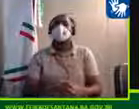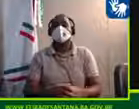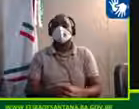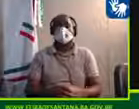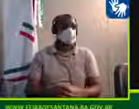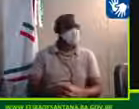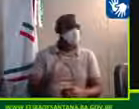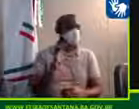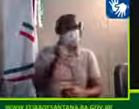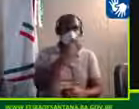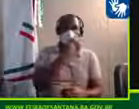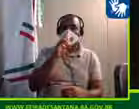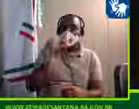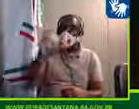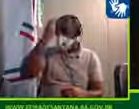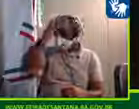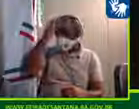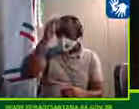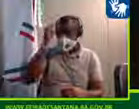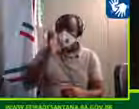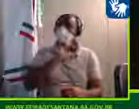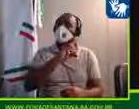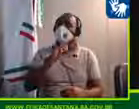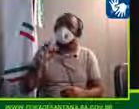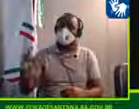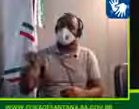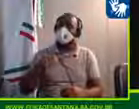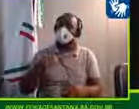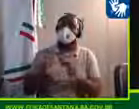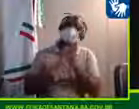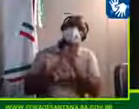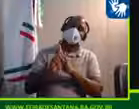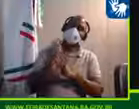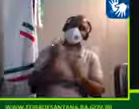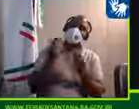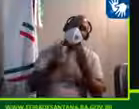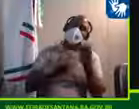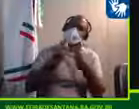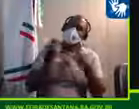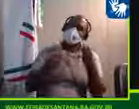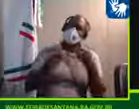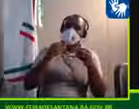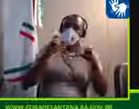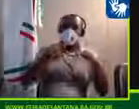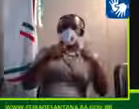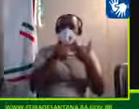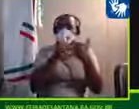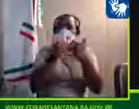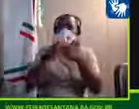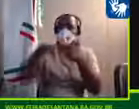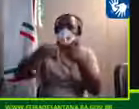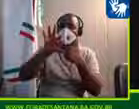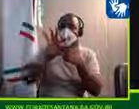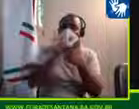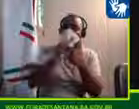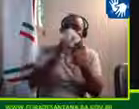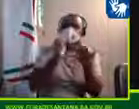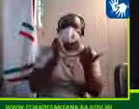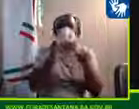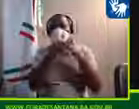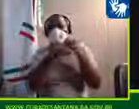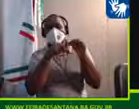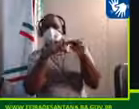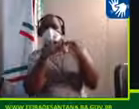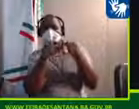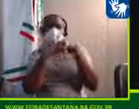Bom dia, prefeito. Bom dia a todos. A nossa pergunta é: como ficará a frota do transporte público nesse período de